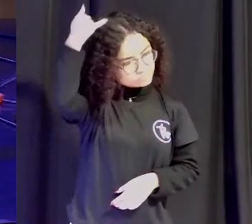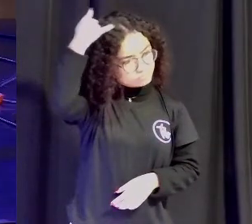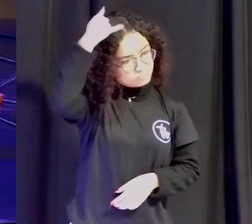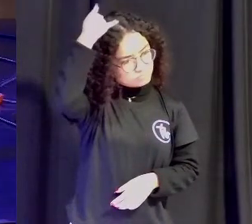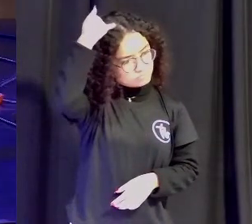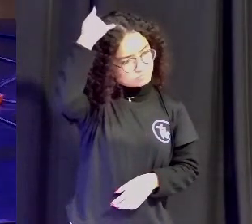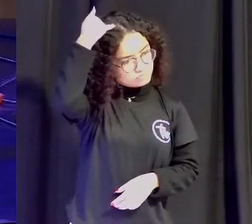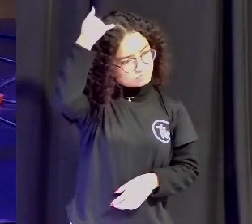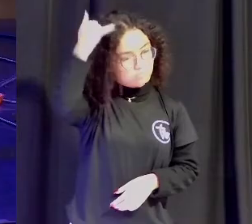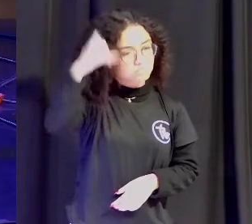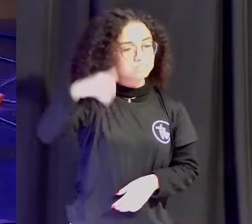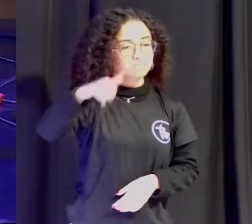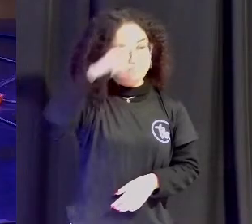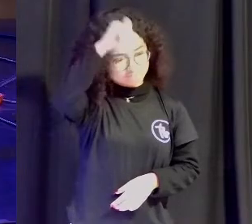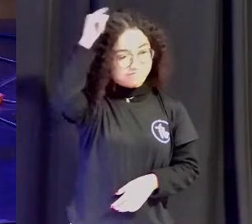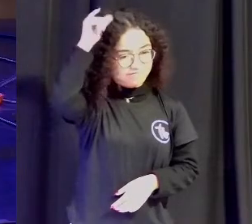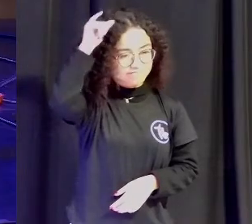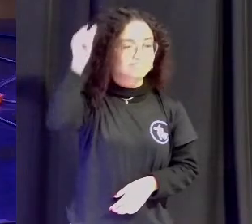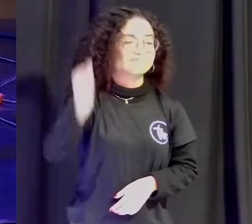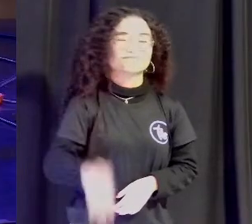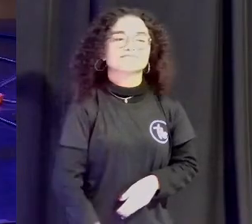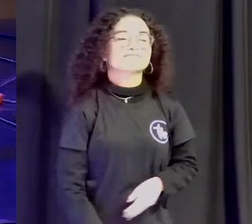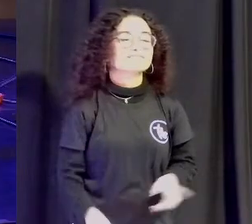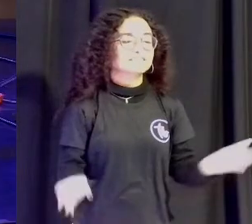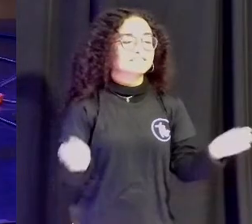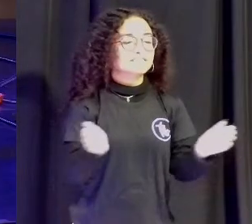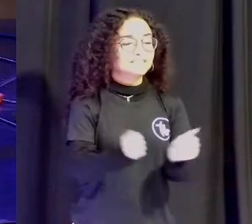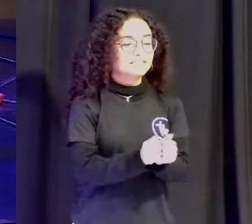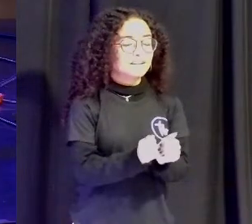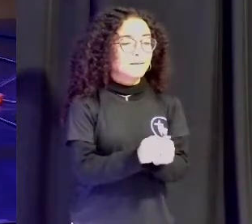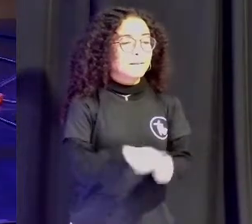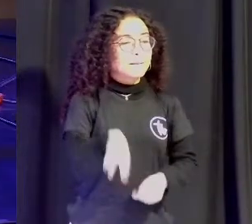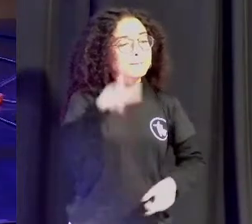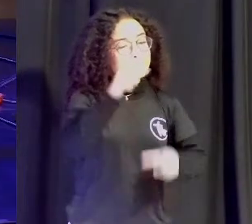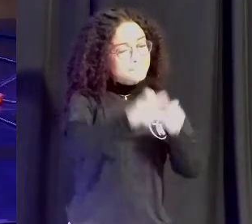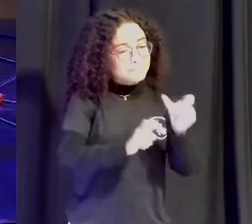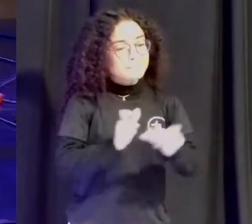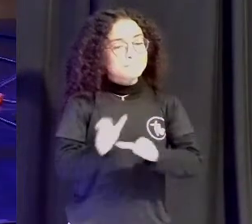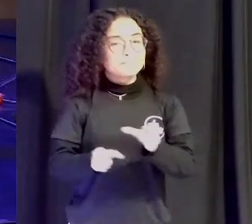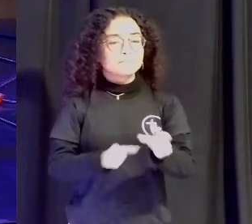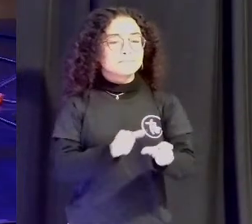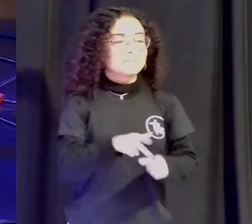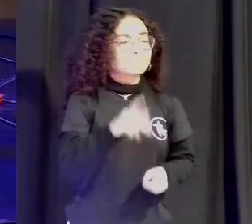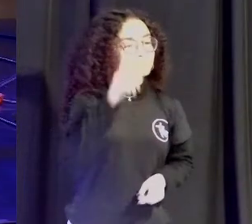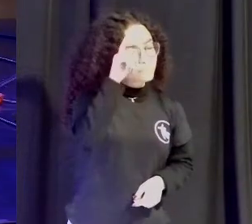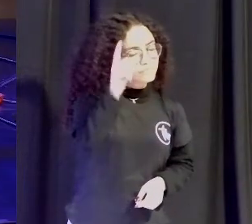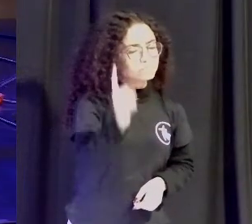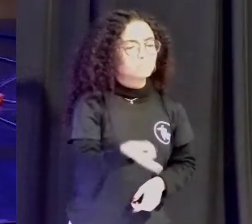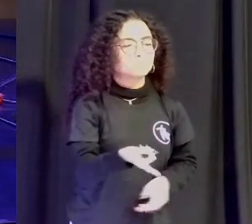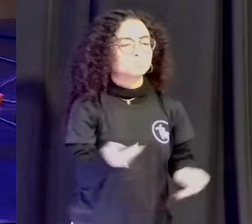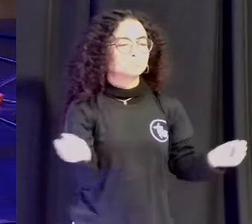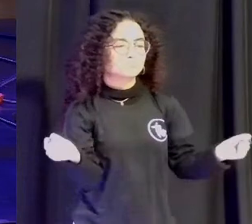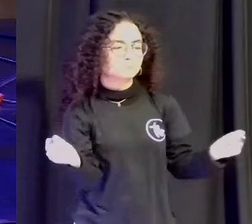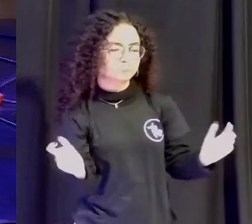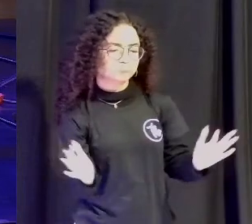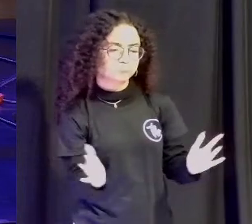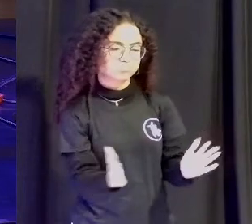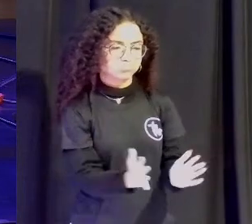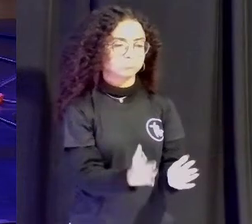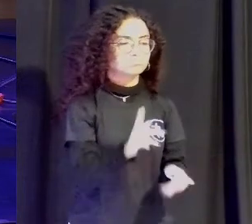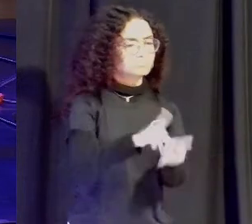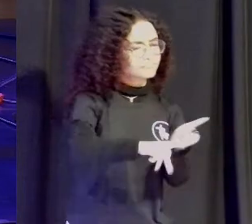só Herodes, mas Pôncio Pilatos, com os gentios e o povo de Israel, para